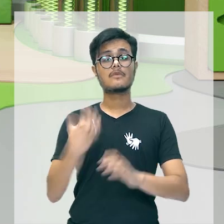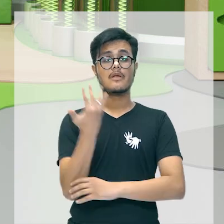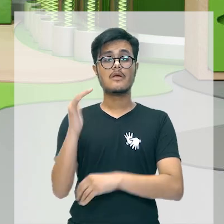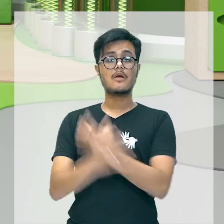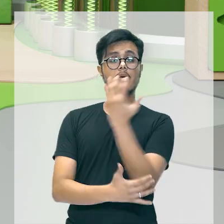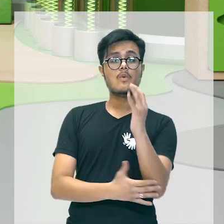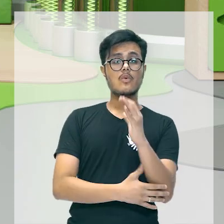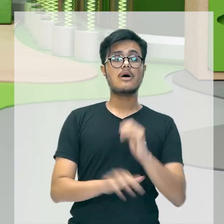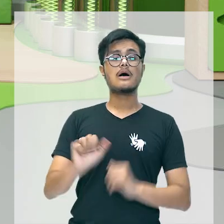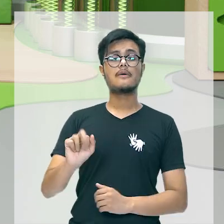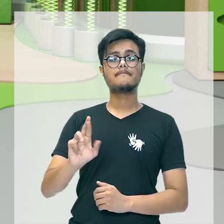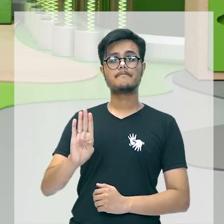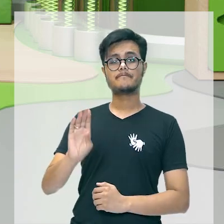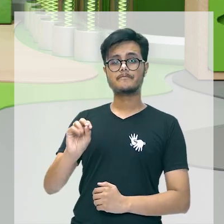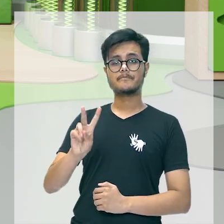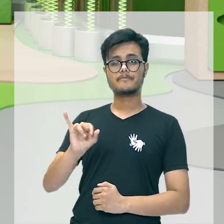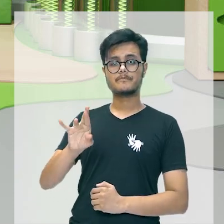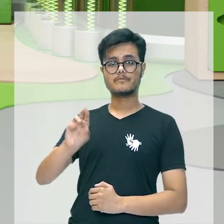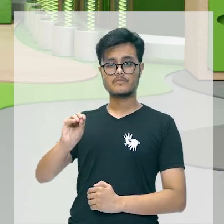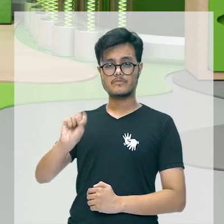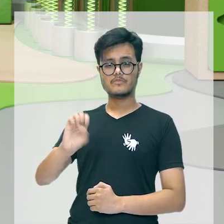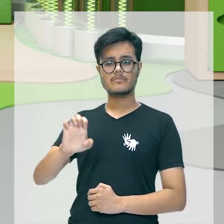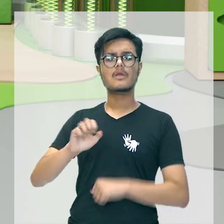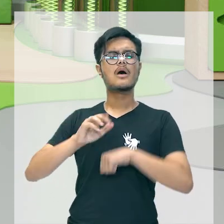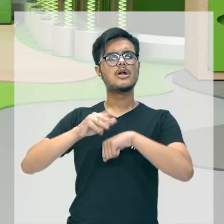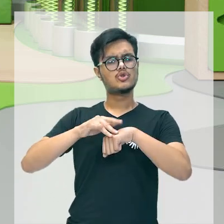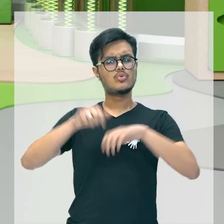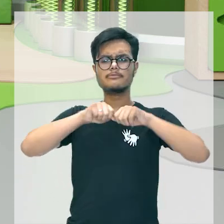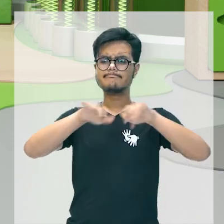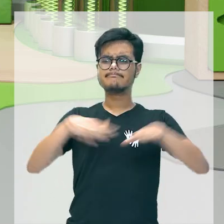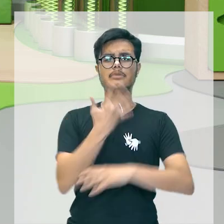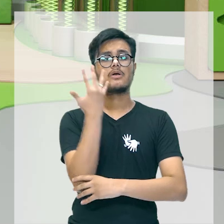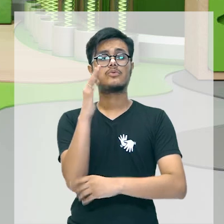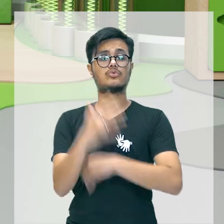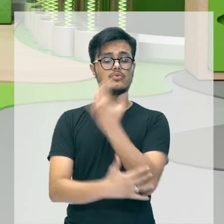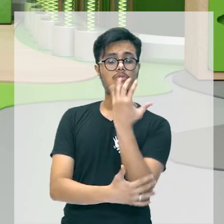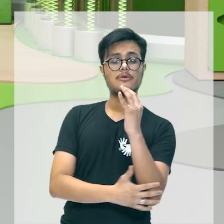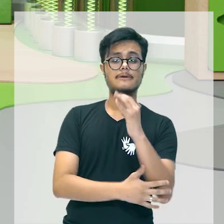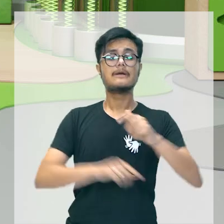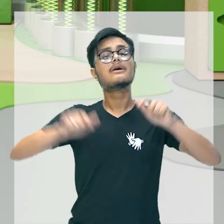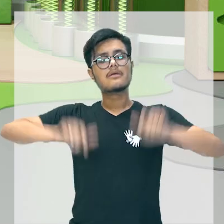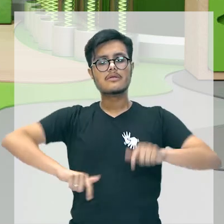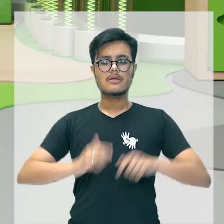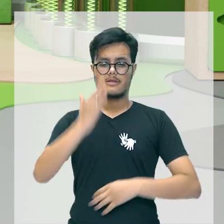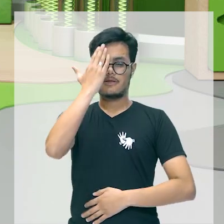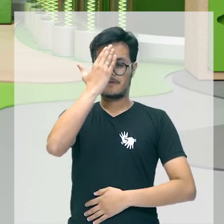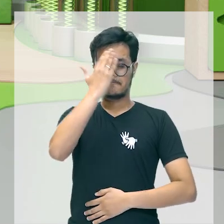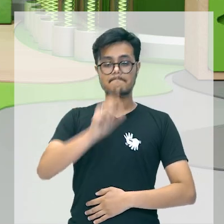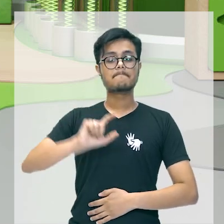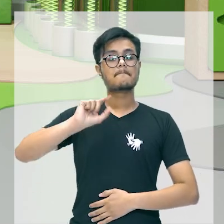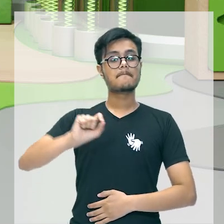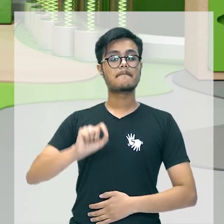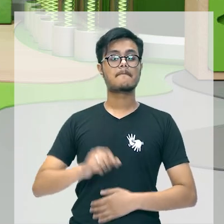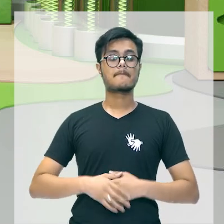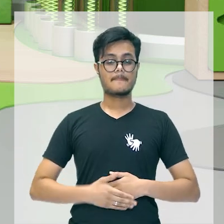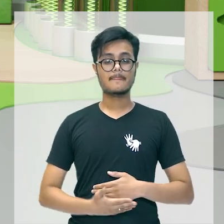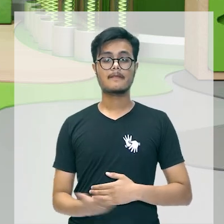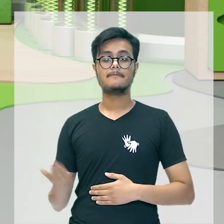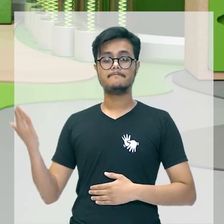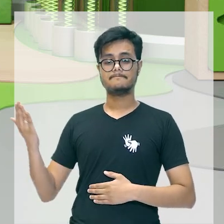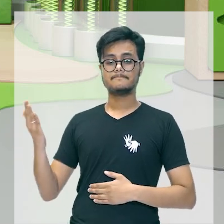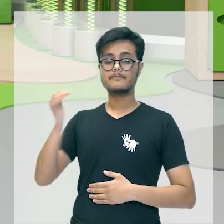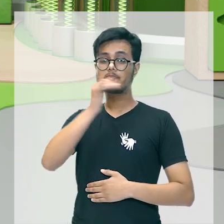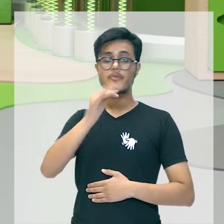sobre também as arboviroses, né, ou doenças tropicais, que a gente conhece aí também, por exemplo,